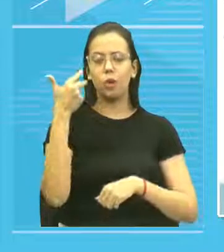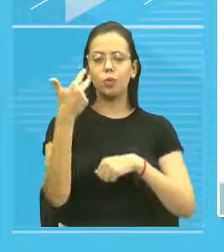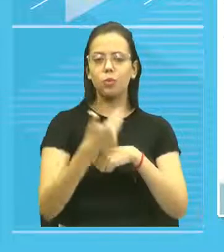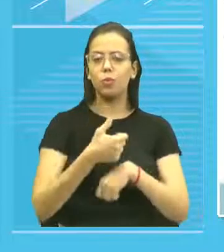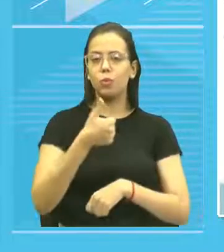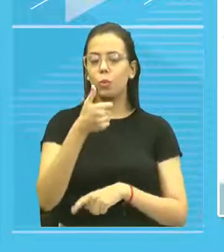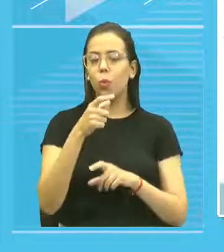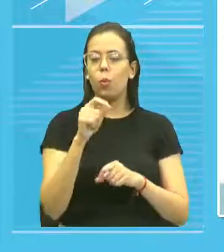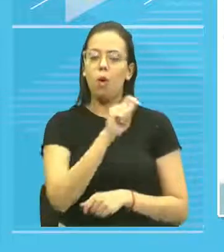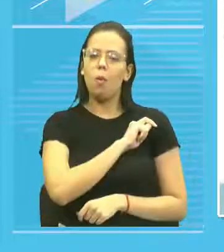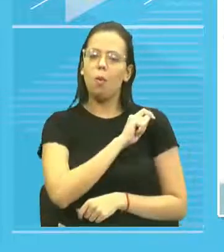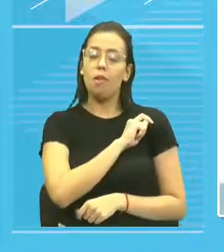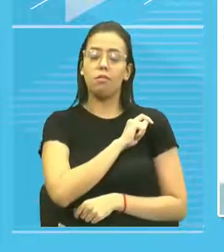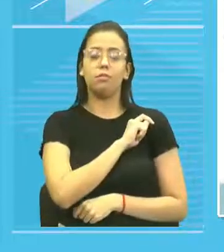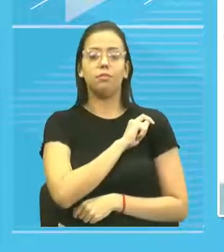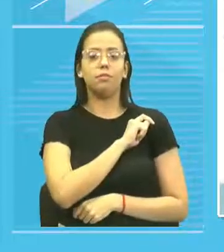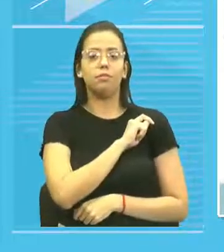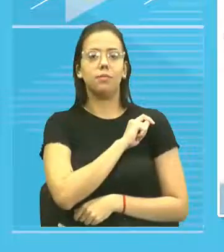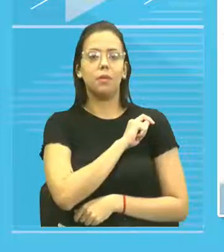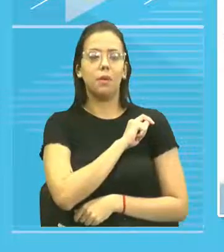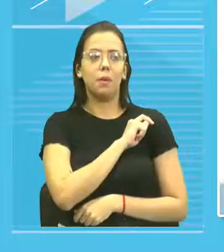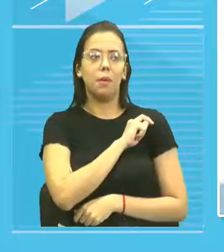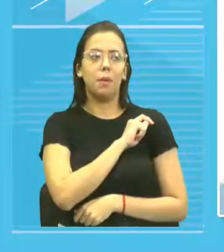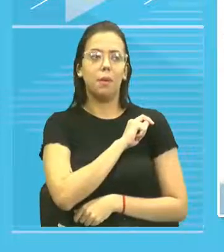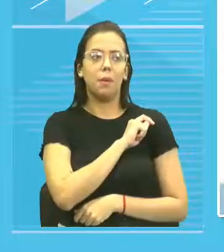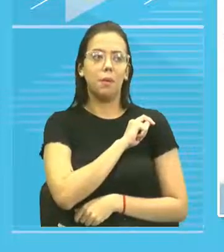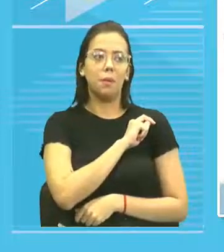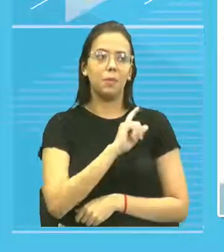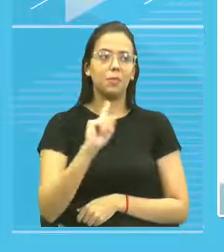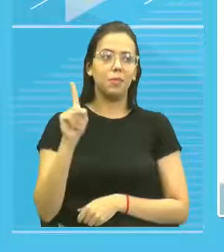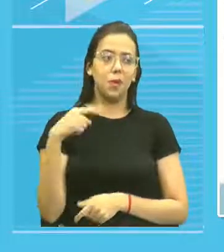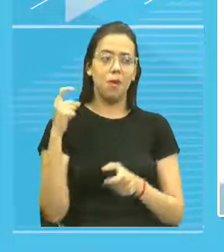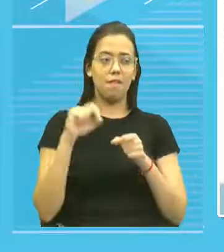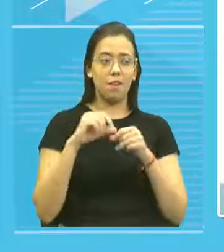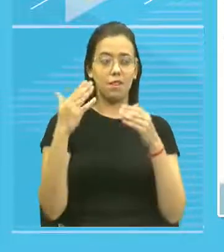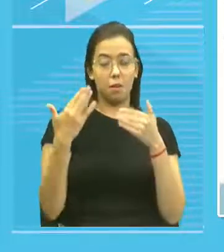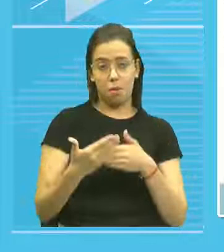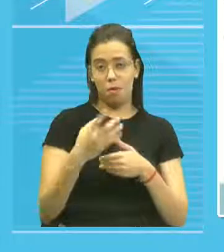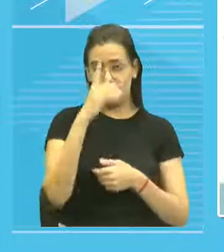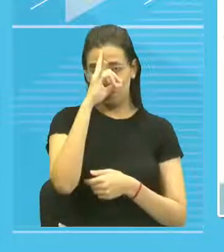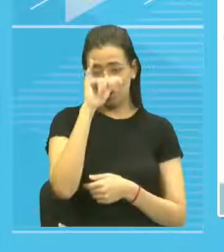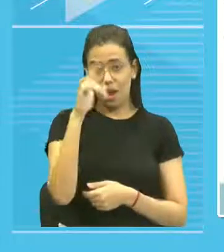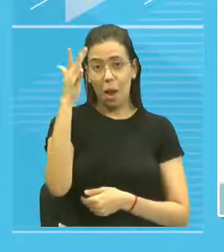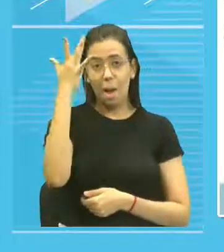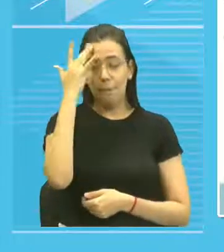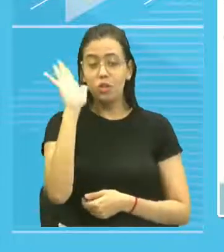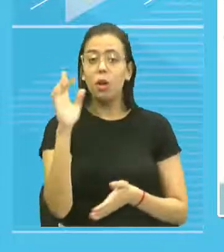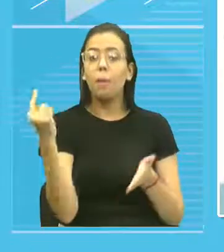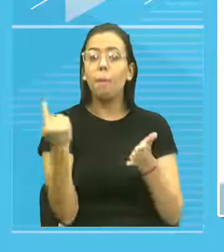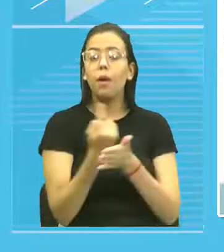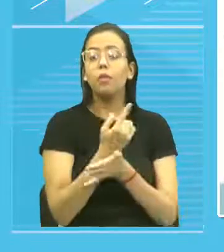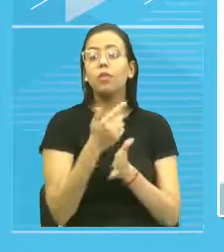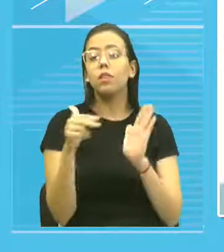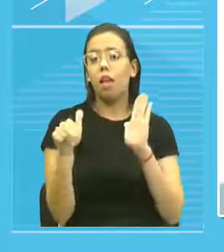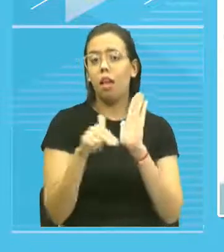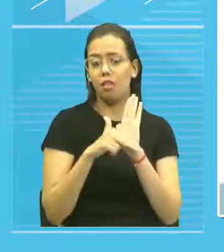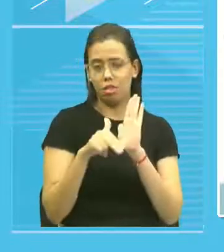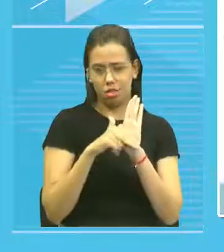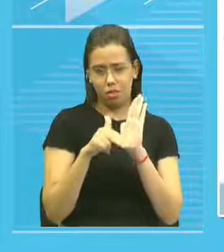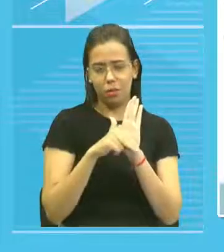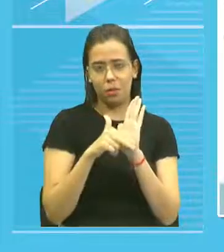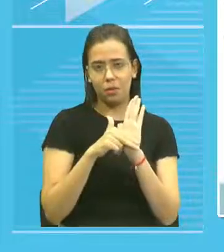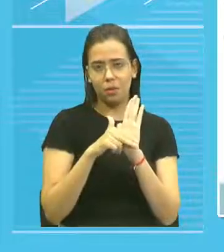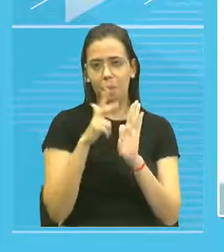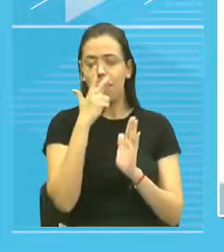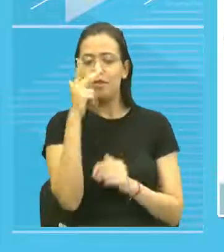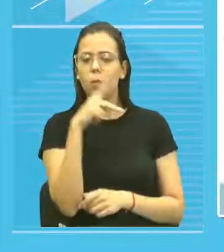aluno chega para mim primeiro que a gente corre a gente faz a prova num dia no outro dia já estão perguntando quando tirou quando o seu